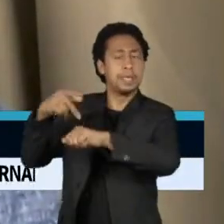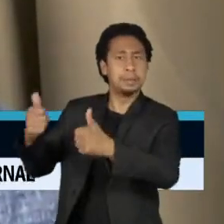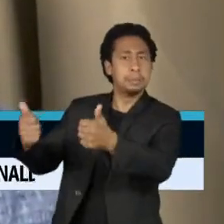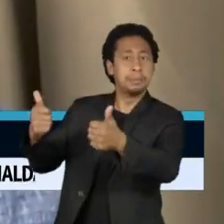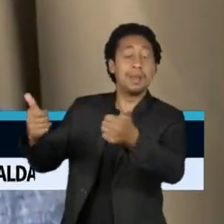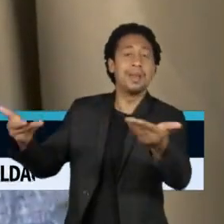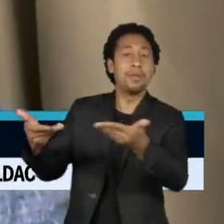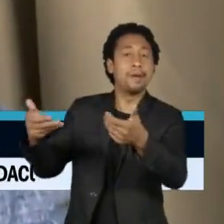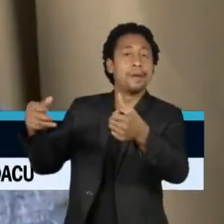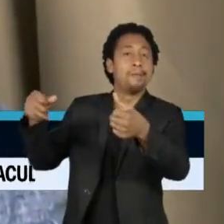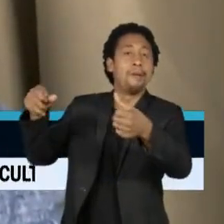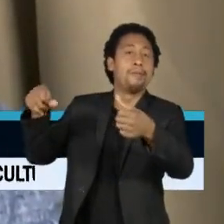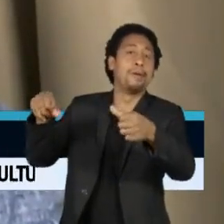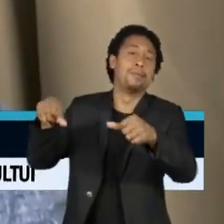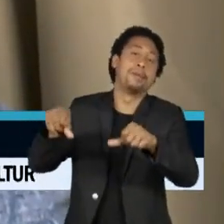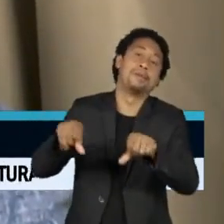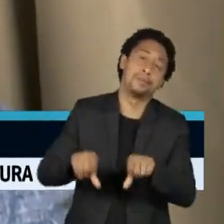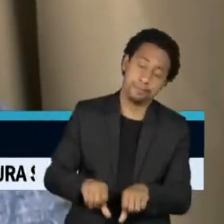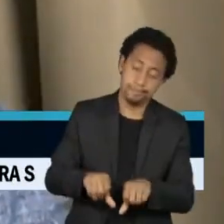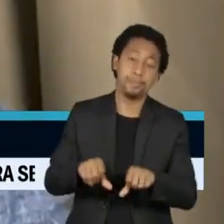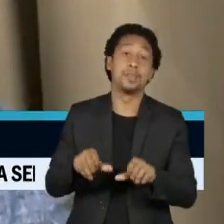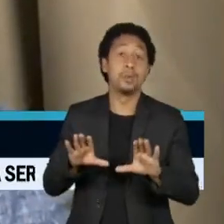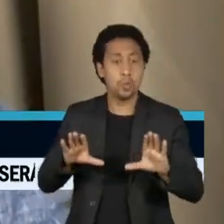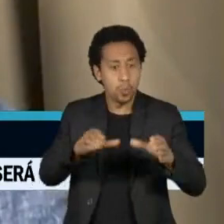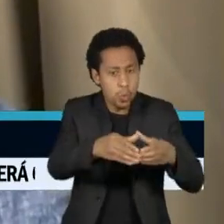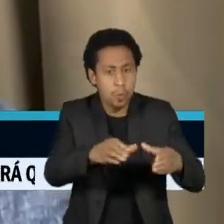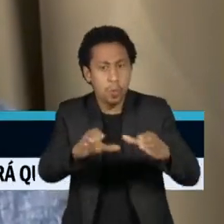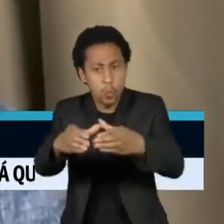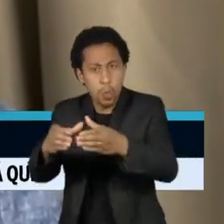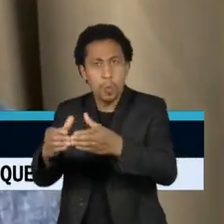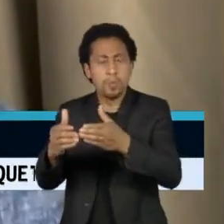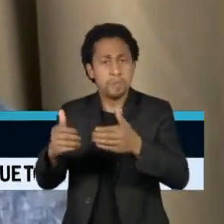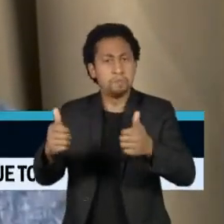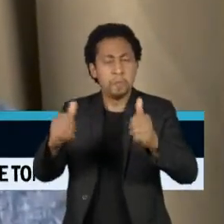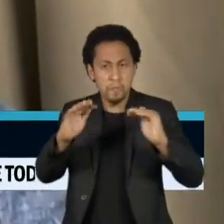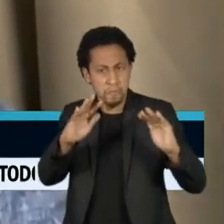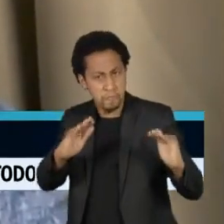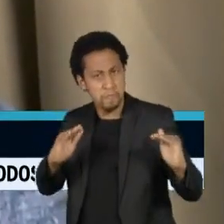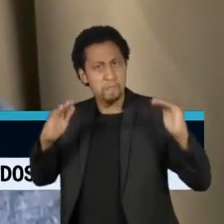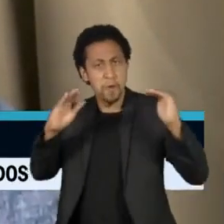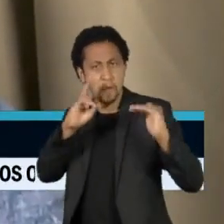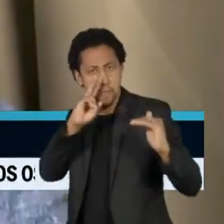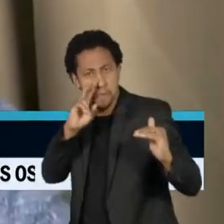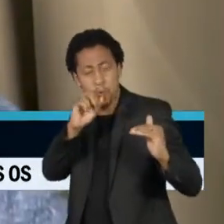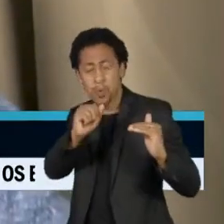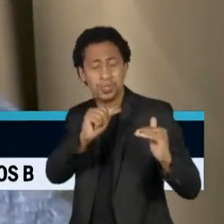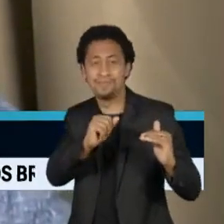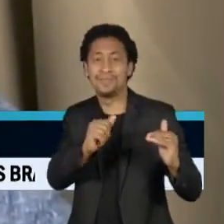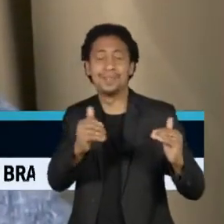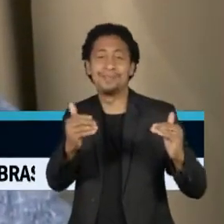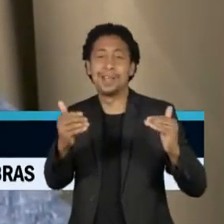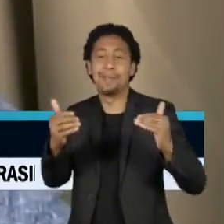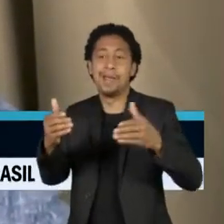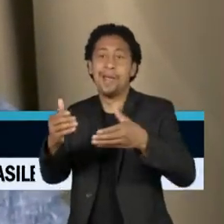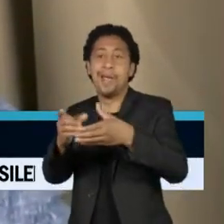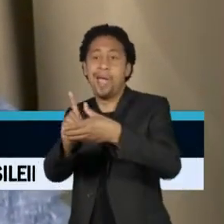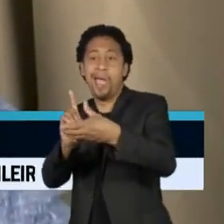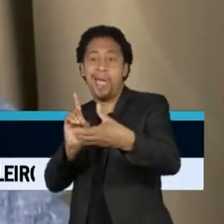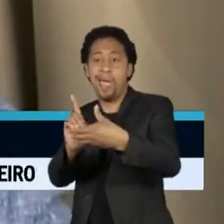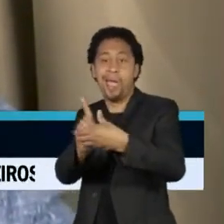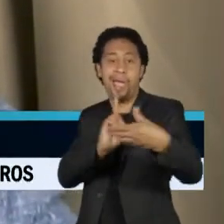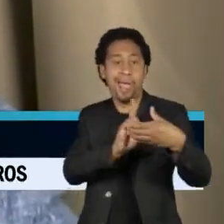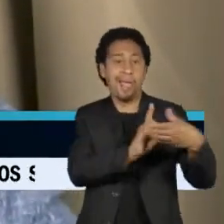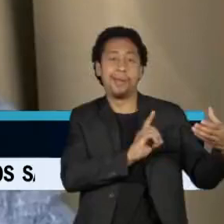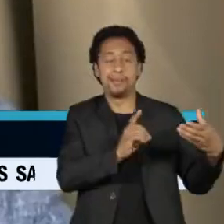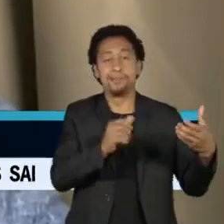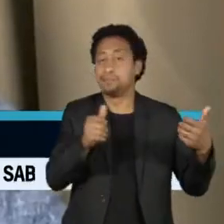dos grandes blocos e acordos comerciais. Nós somos parte apenas do Mercosul e, por conta justamente da